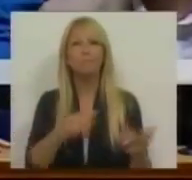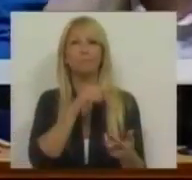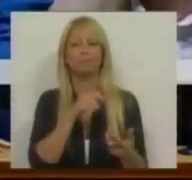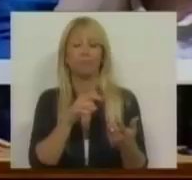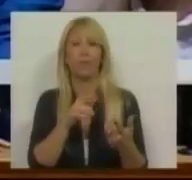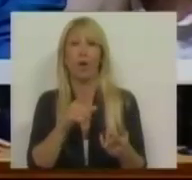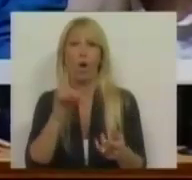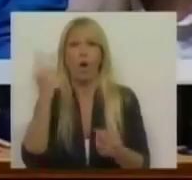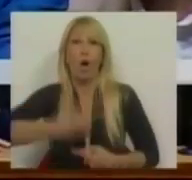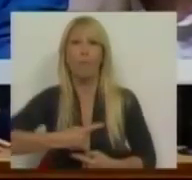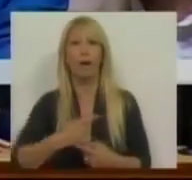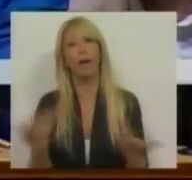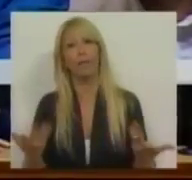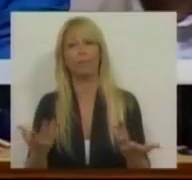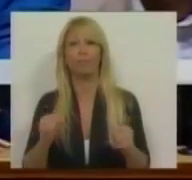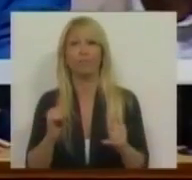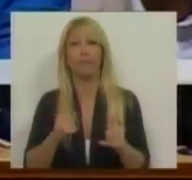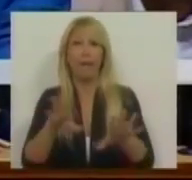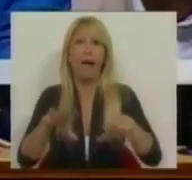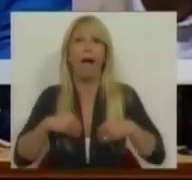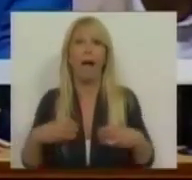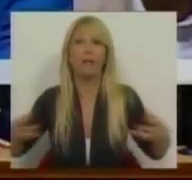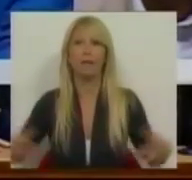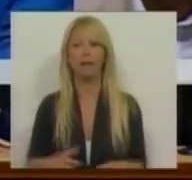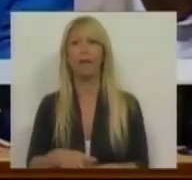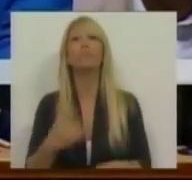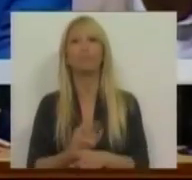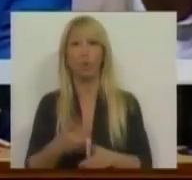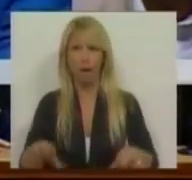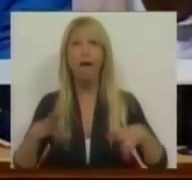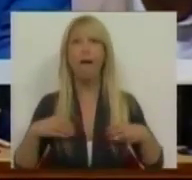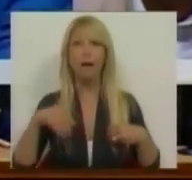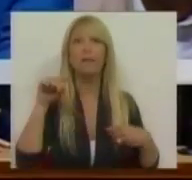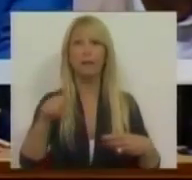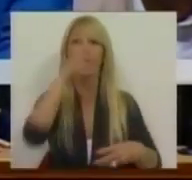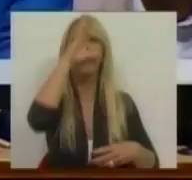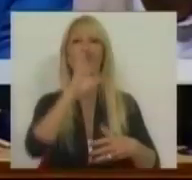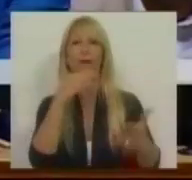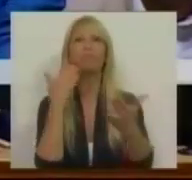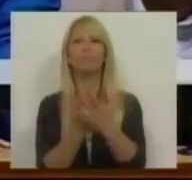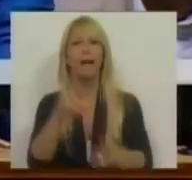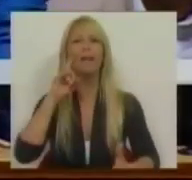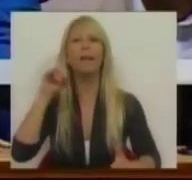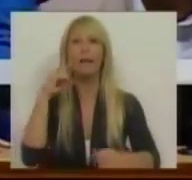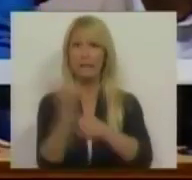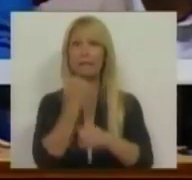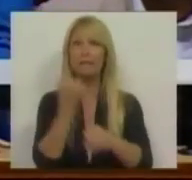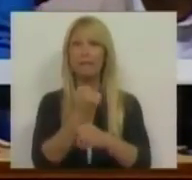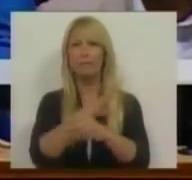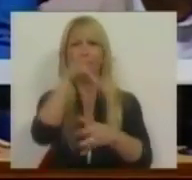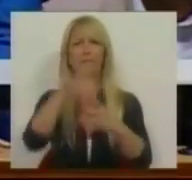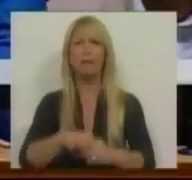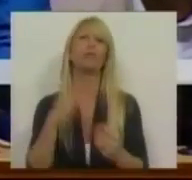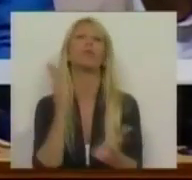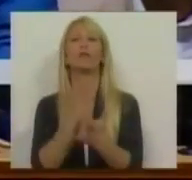cedência do Governo garantiu postos de trabalho nas escolas, garantiu postos de trabalho. O que sabemos é que cada